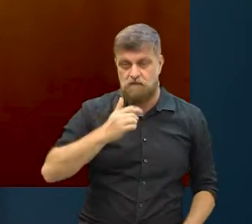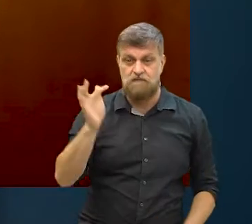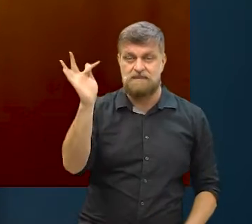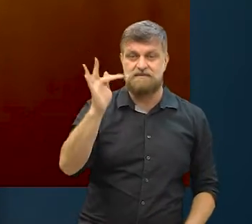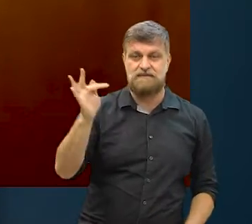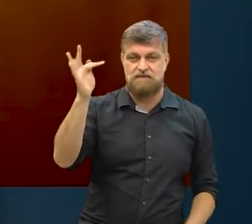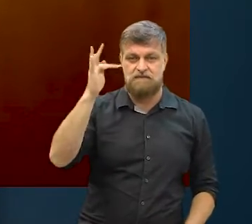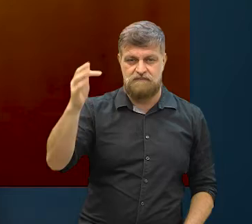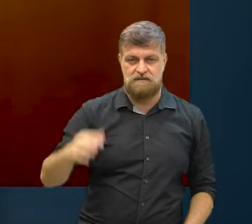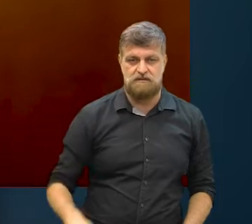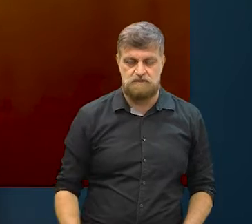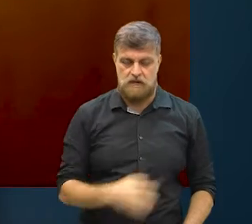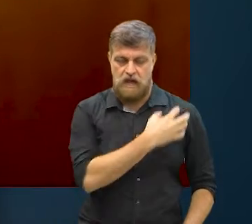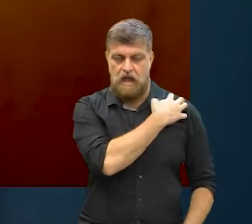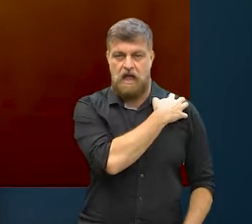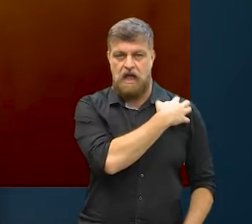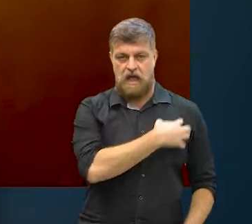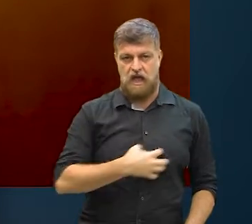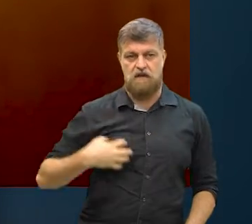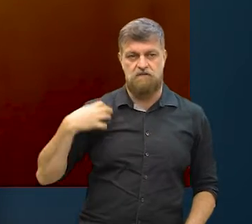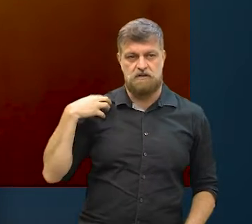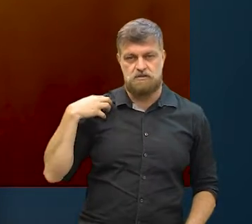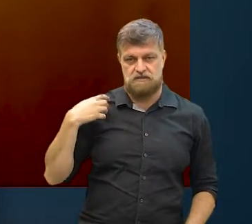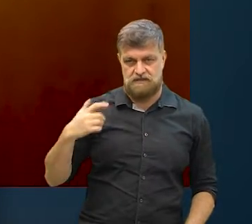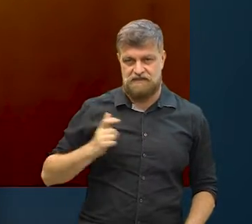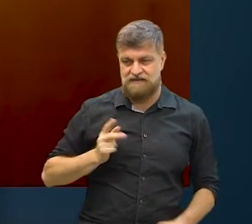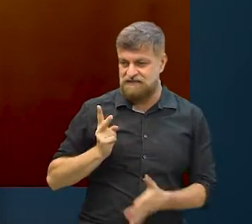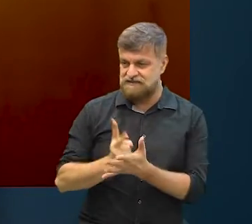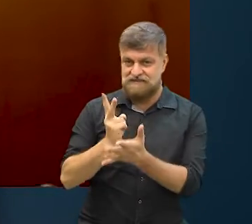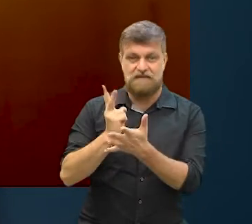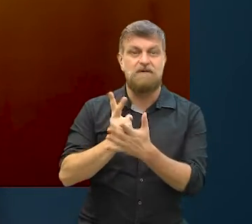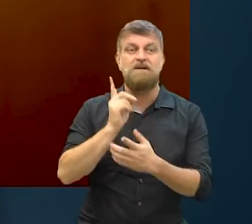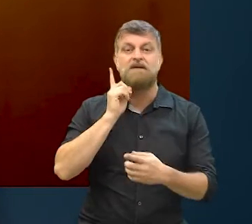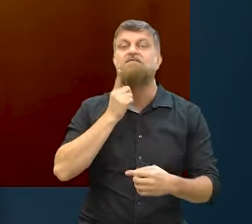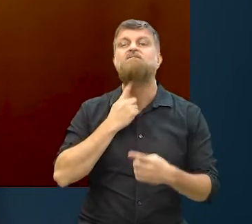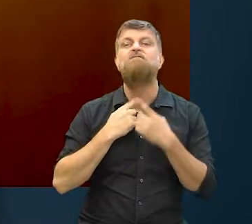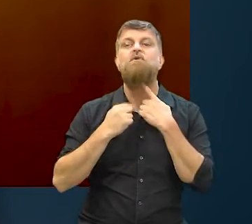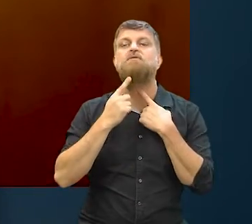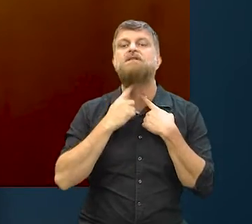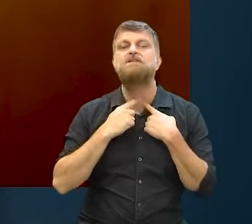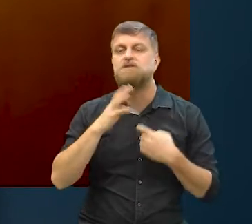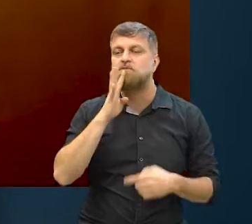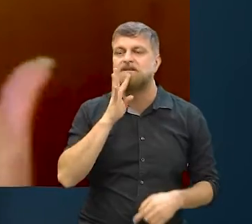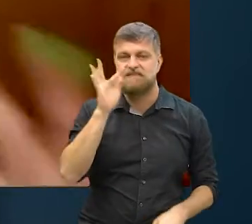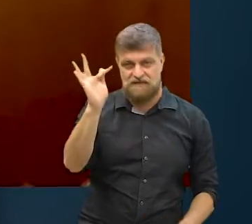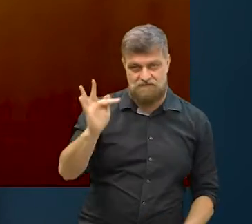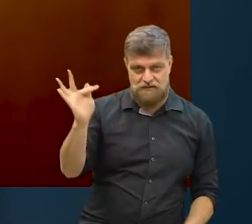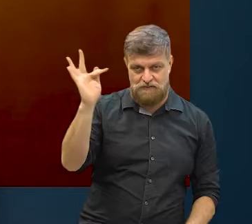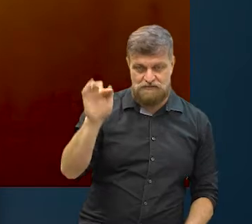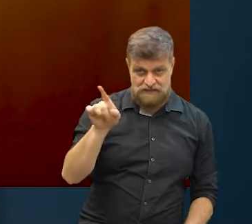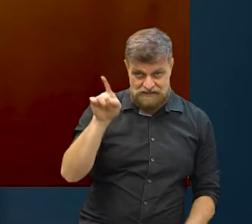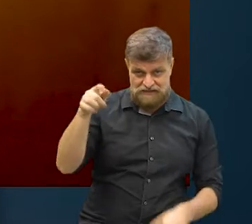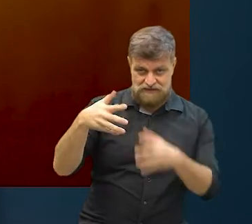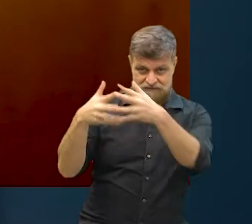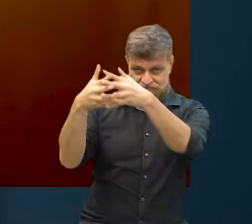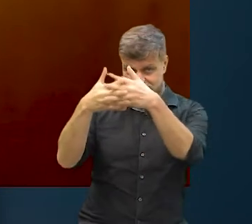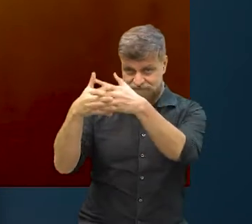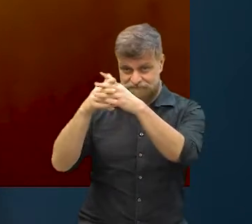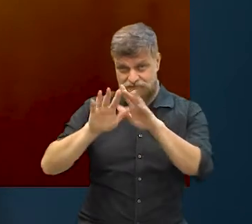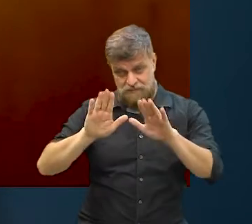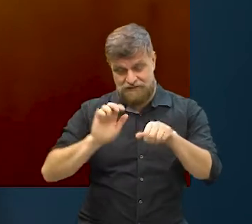faculdade de Harvard, em Boston, que sempre foi meu sonho conhecer a faculdade de Harvard, né? Então, era para ter sido já, mas